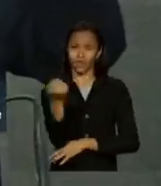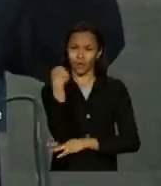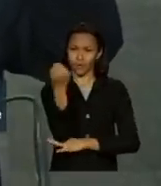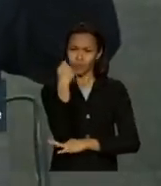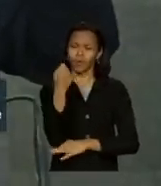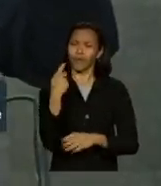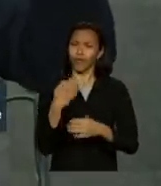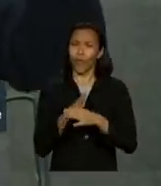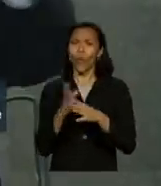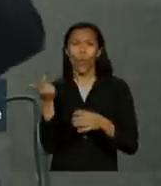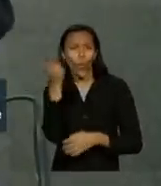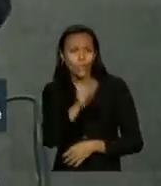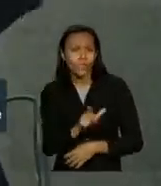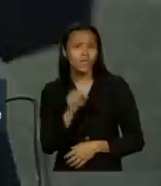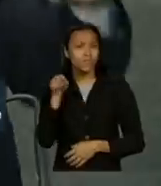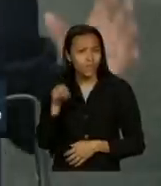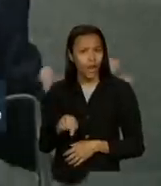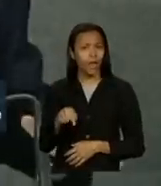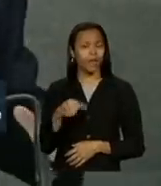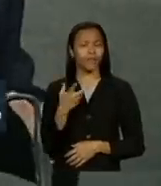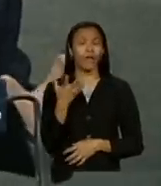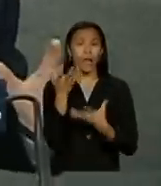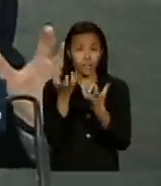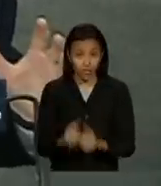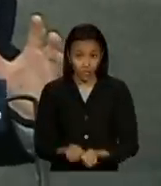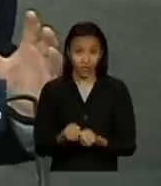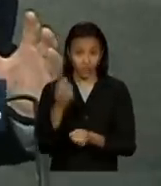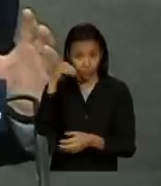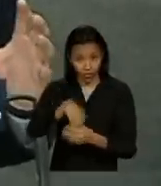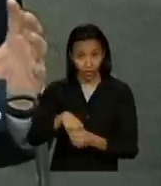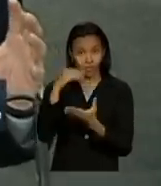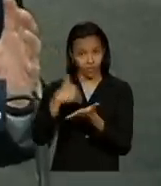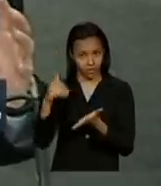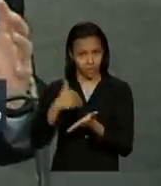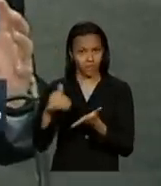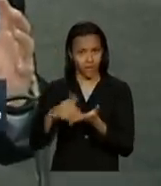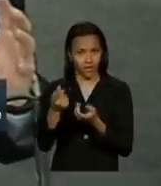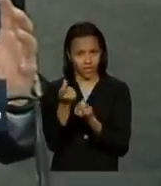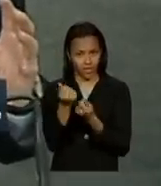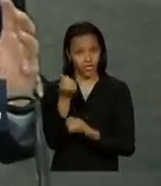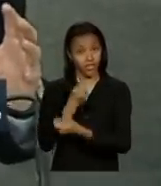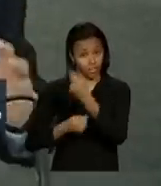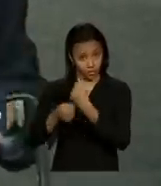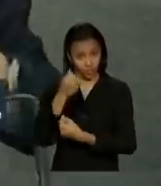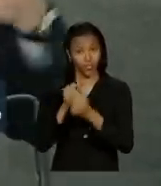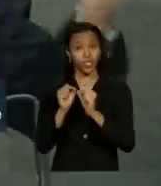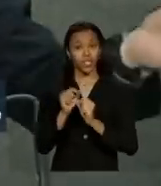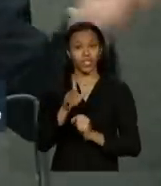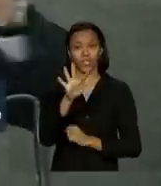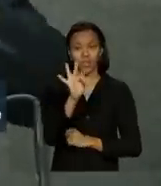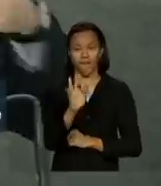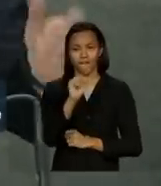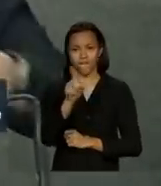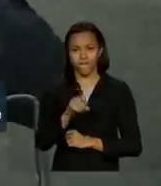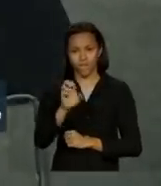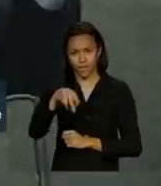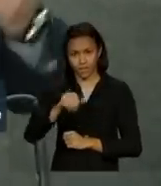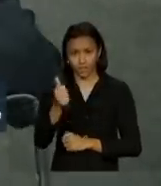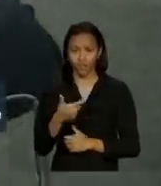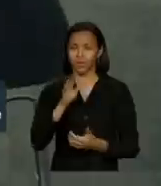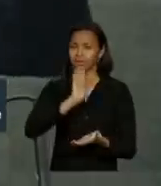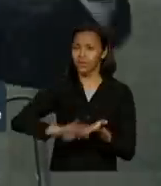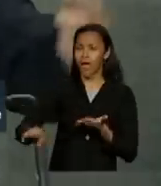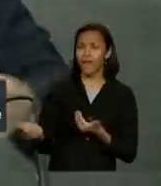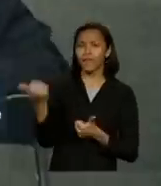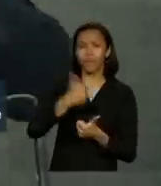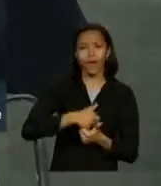penetração e uma convicção absoluta na Secretaria da das Finanças Fazenda Tá certo né que entra sai governo e sempre